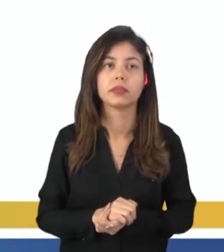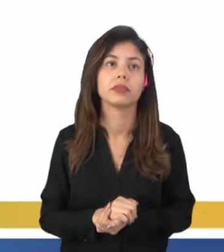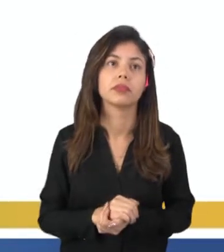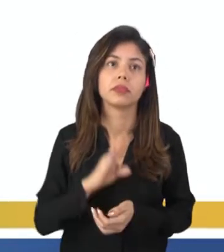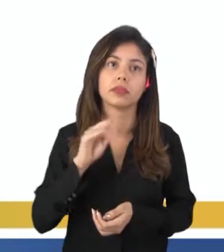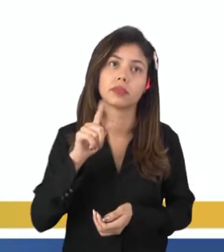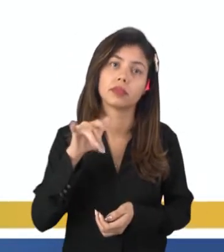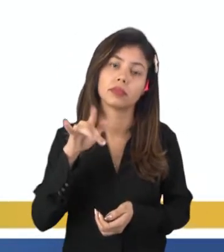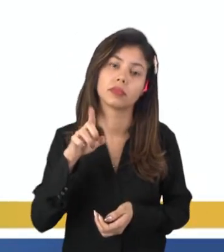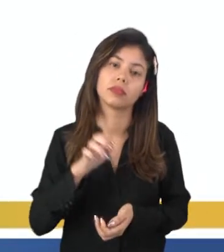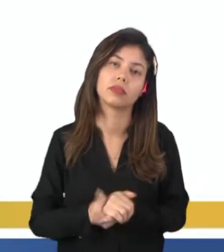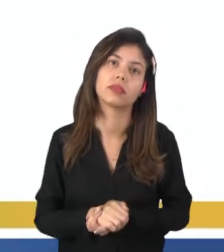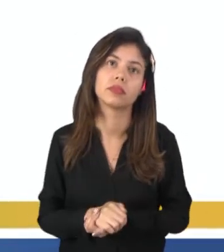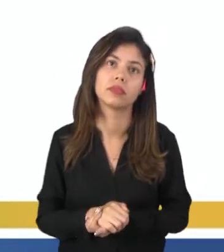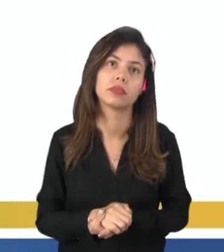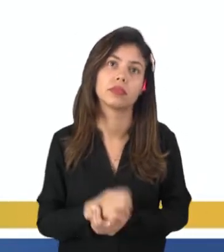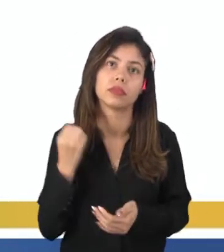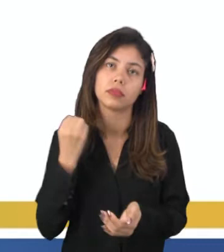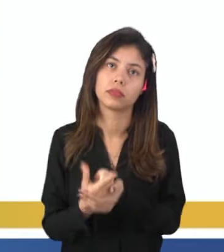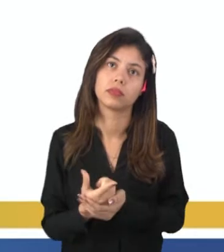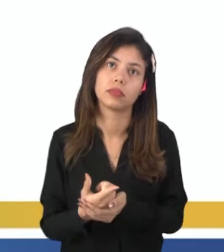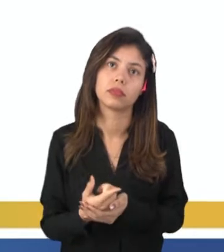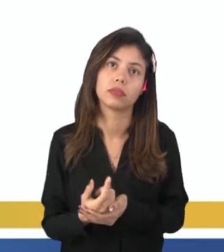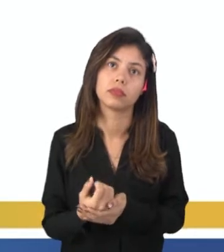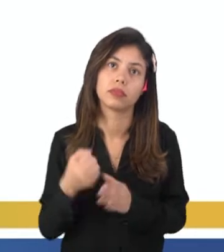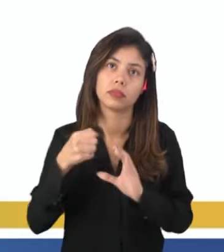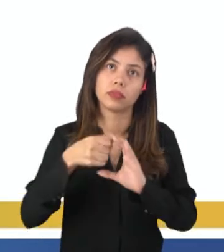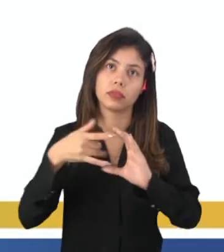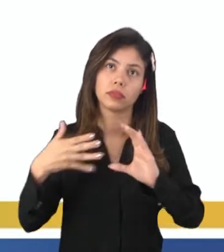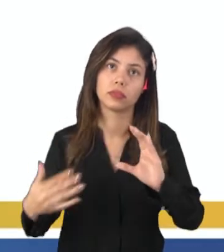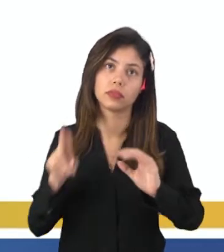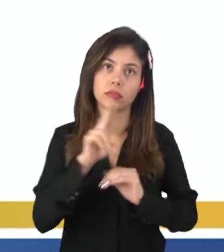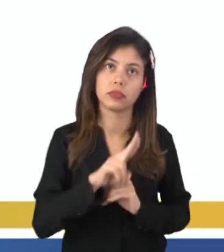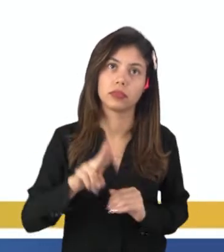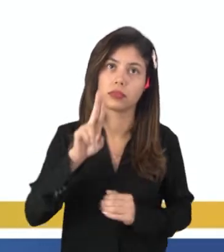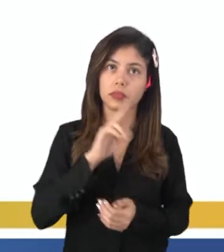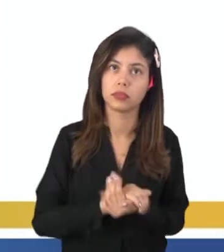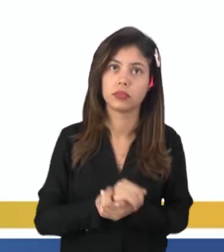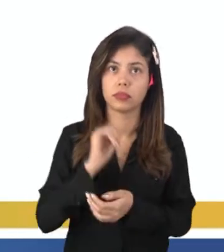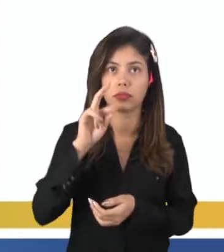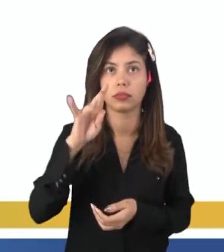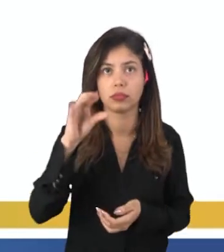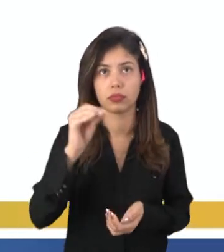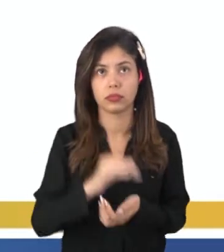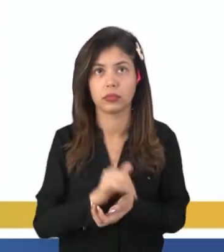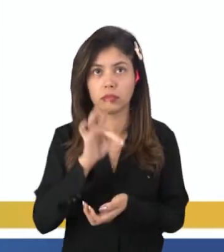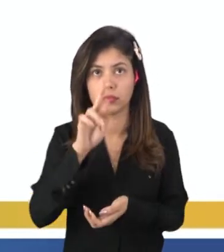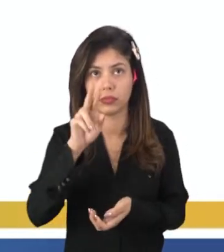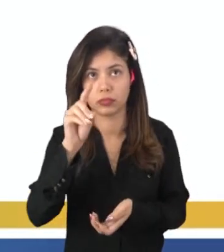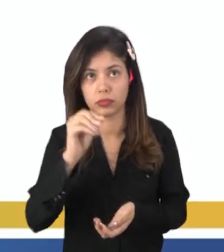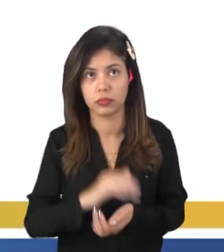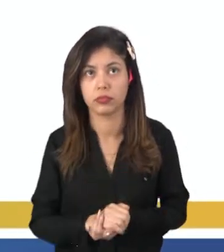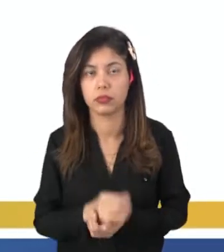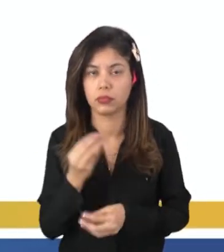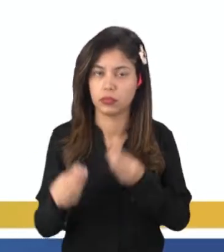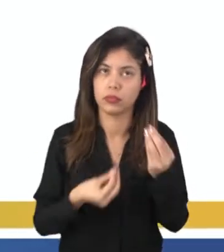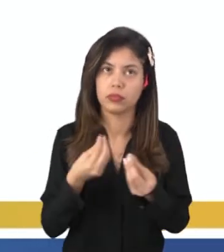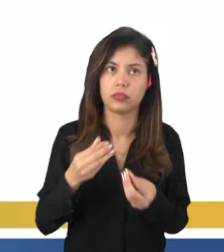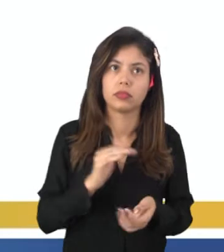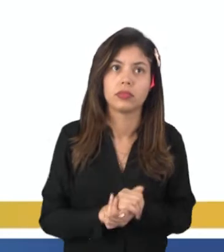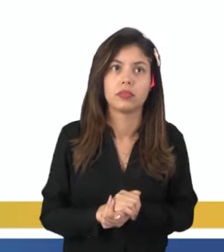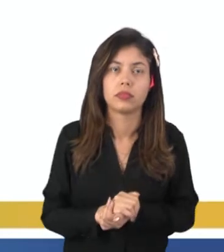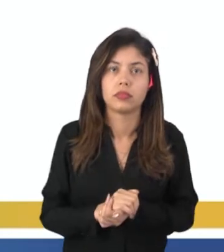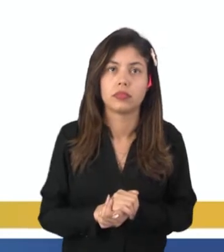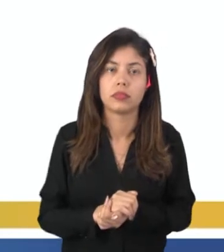As banalidades, né? Era o pagamento em espécie pela utilização de instrumentos do feudo, como ferramentas, o moinho